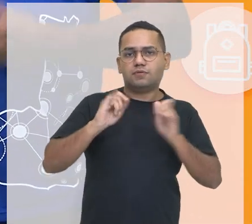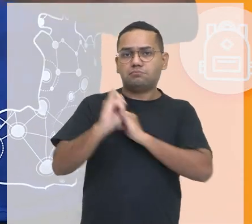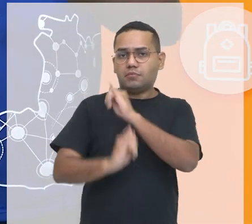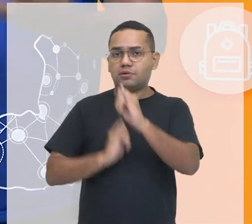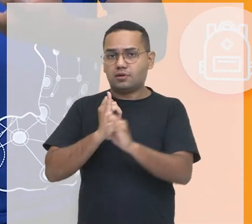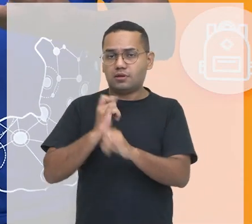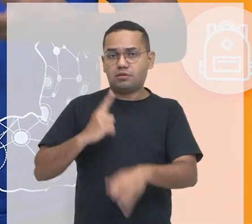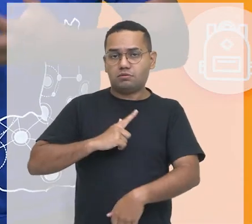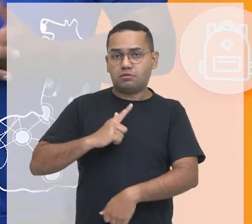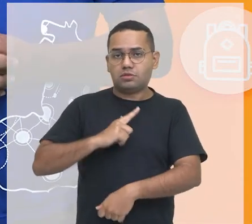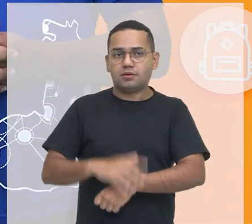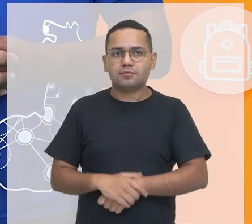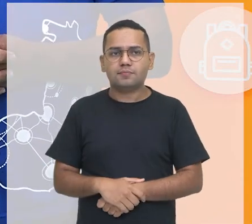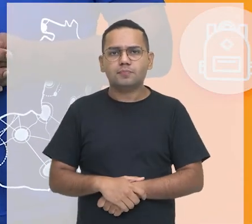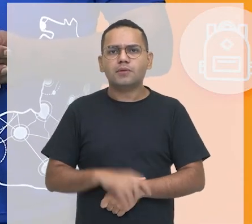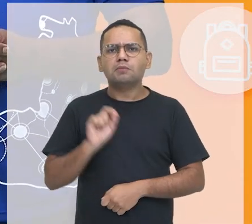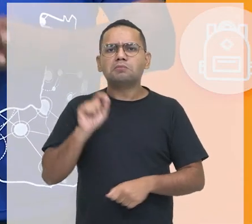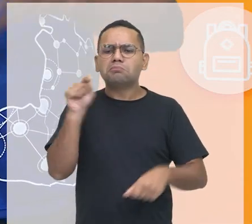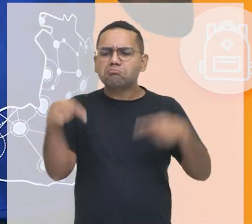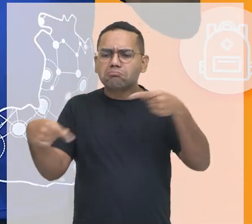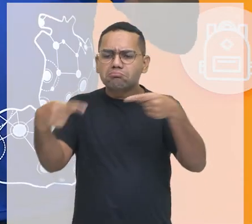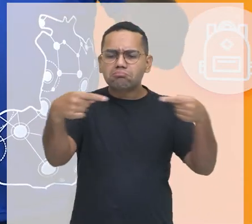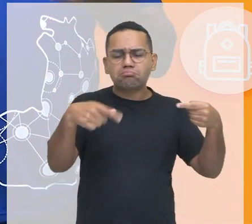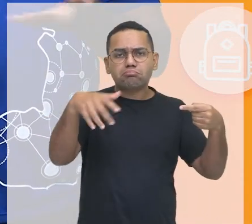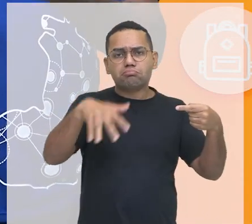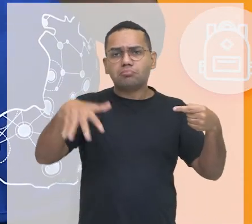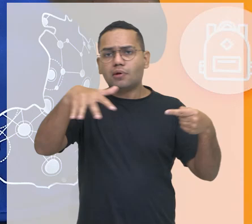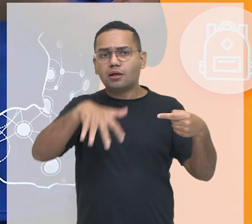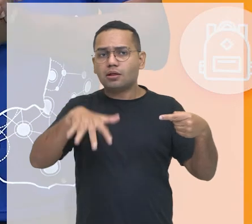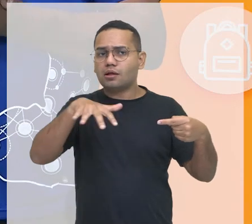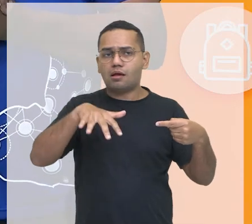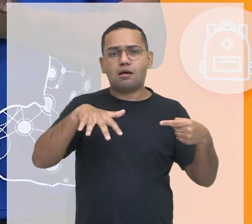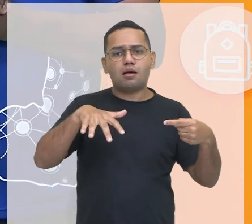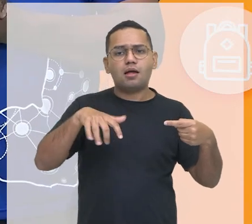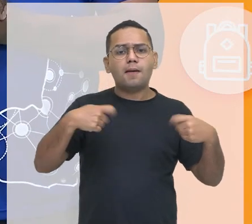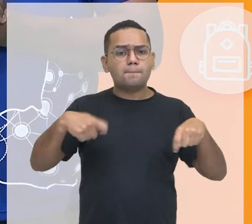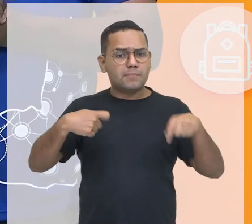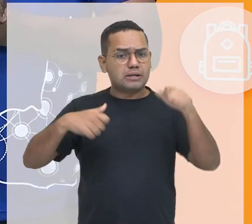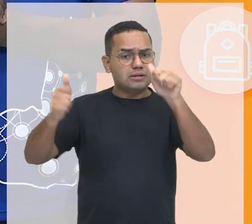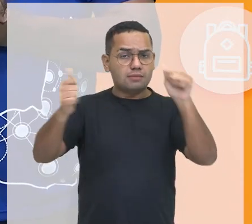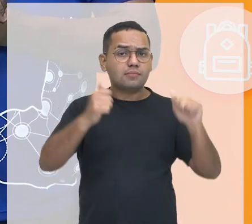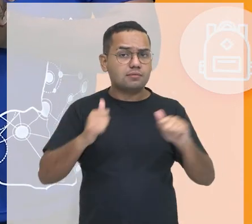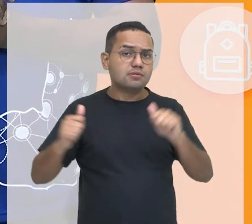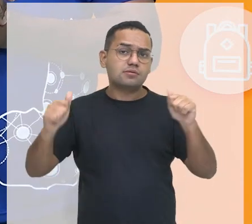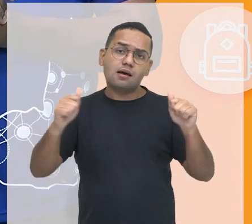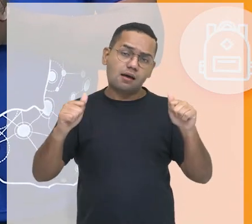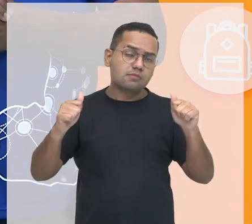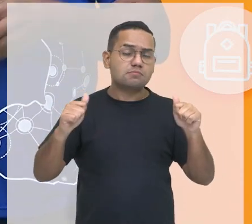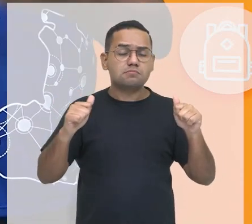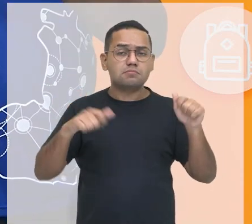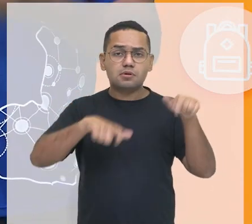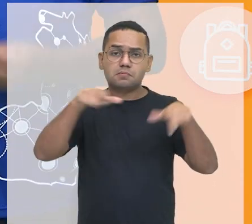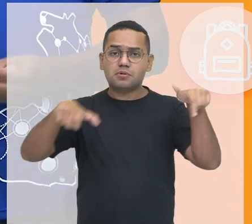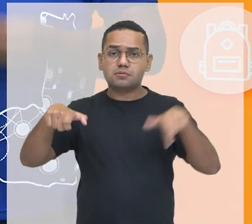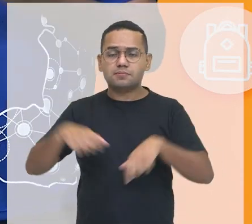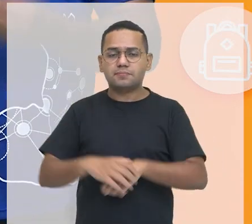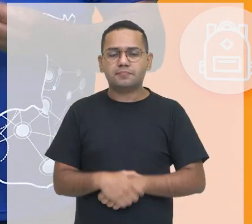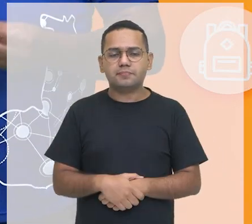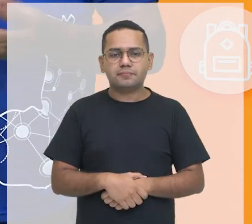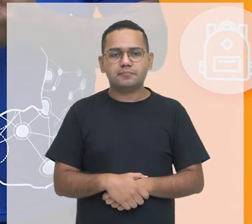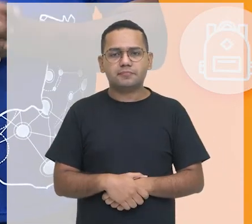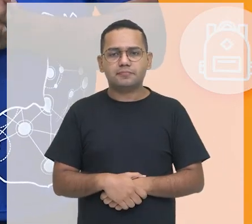políticas, a opinião pública, tudo isso tem que estar sendo analisado pelas pessoas, né? A